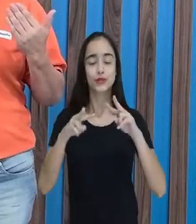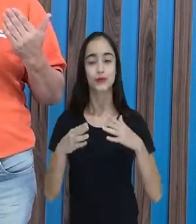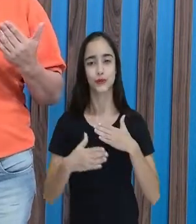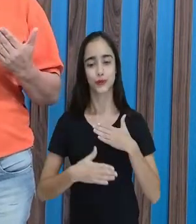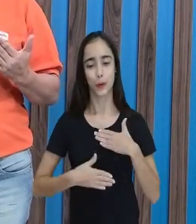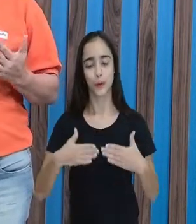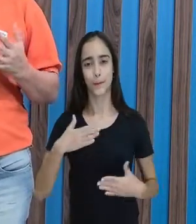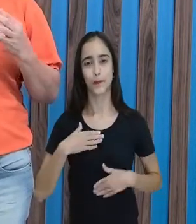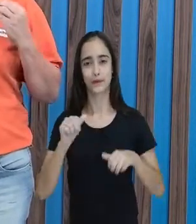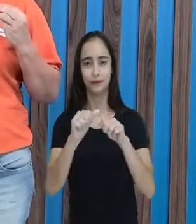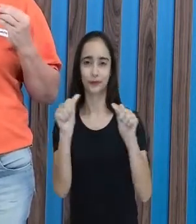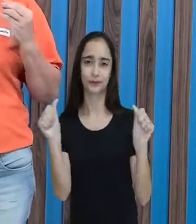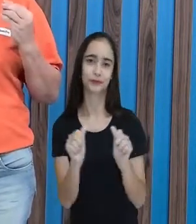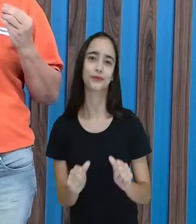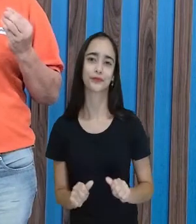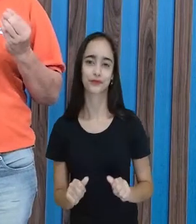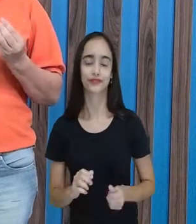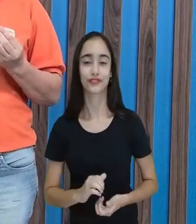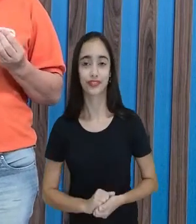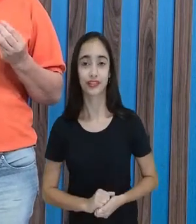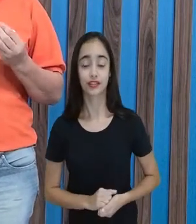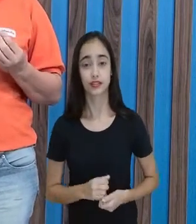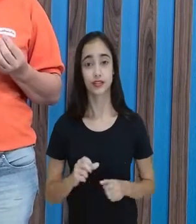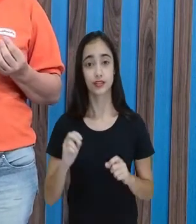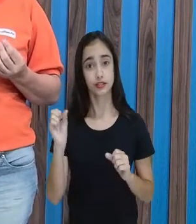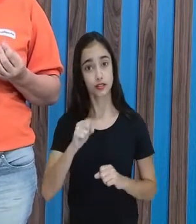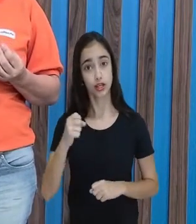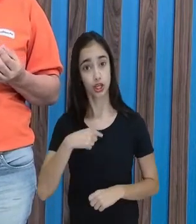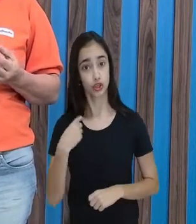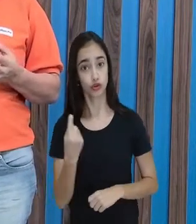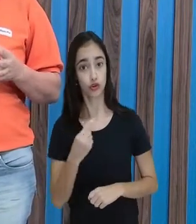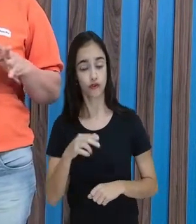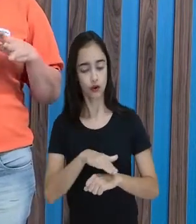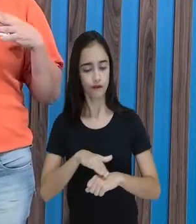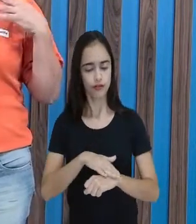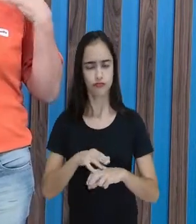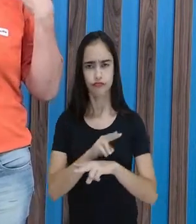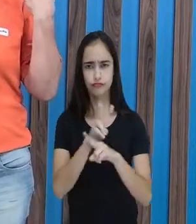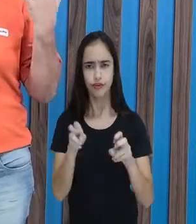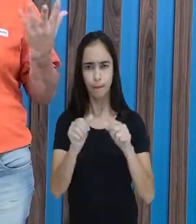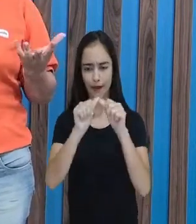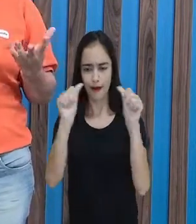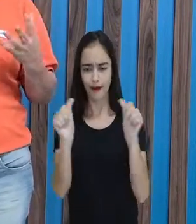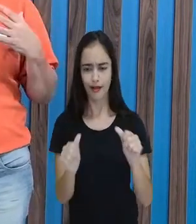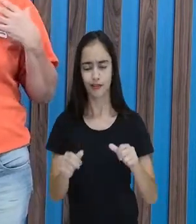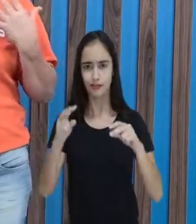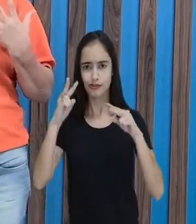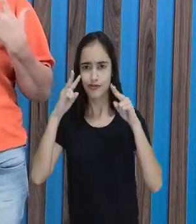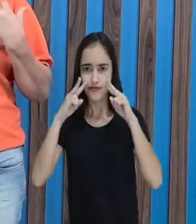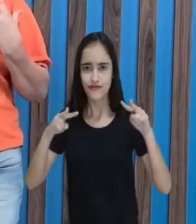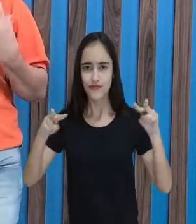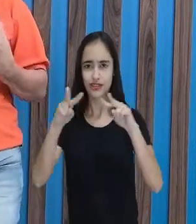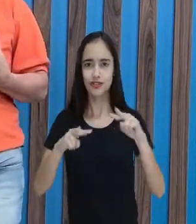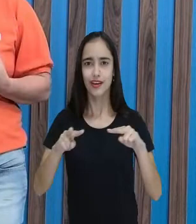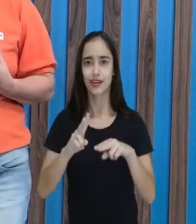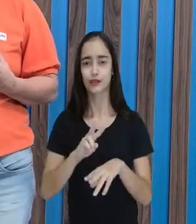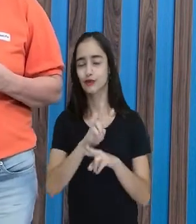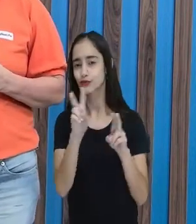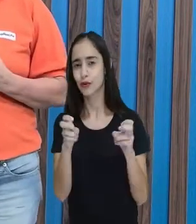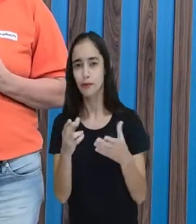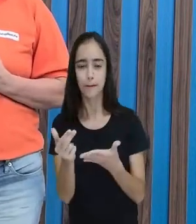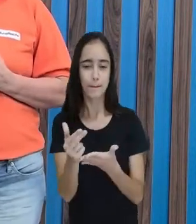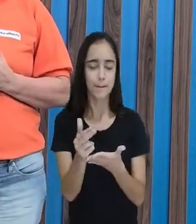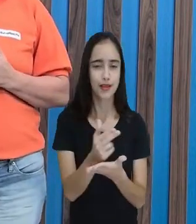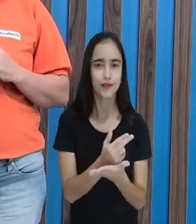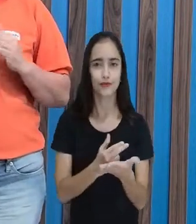na arte. E aí a gente vai falar das artes visuais, tá? A gente vai falar da pintura, do desenho, da escultura.